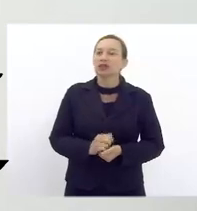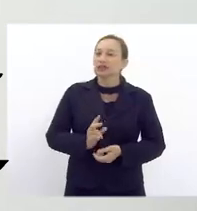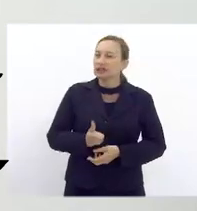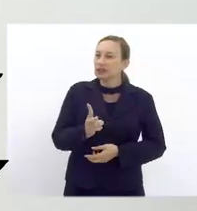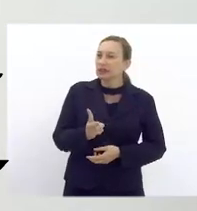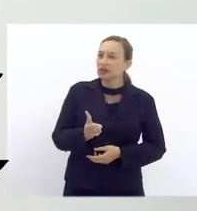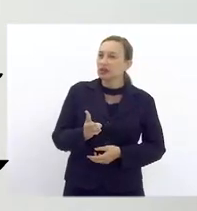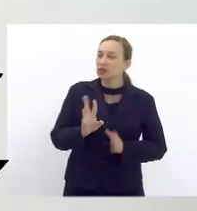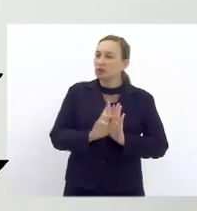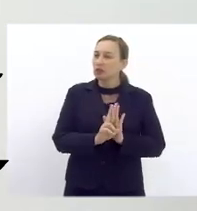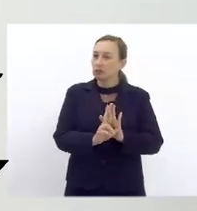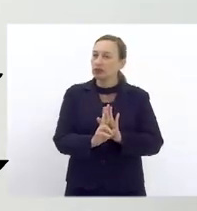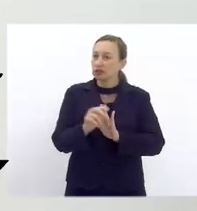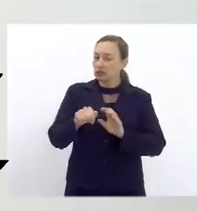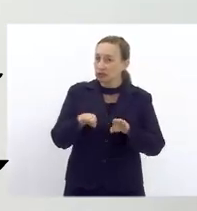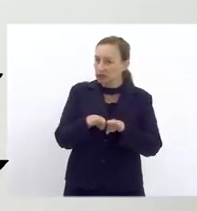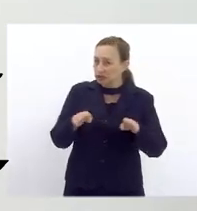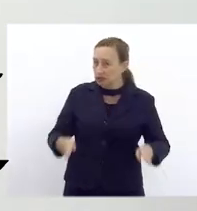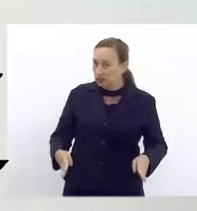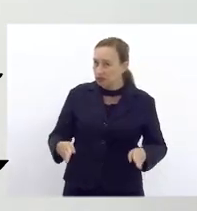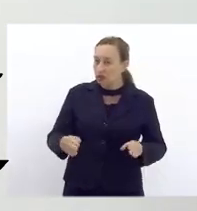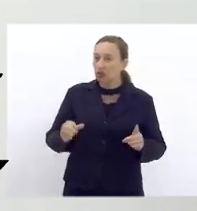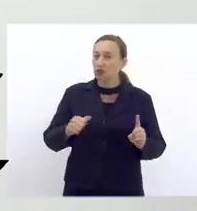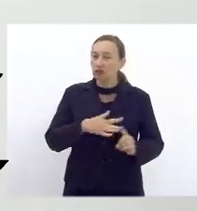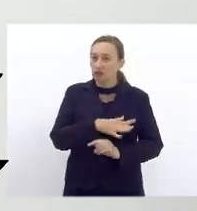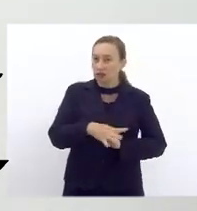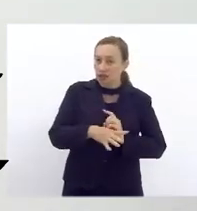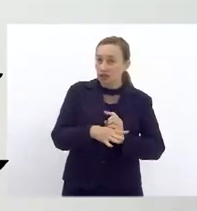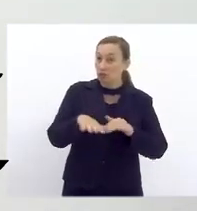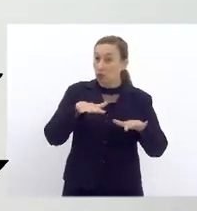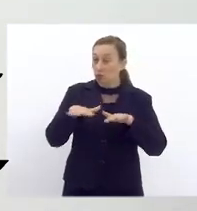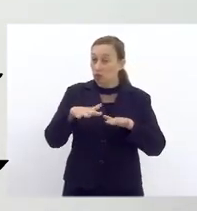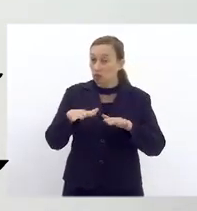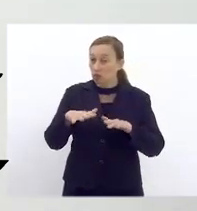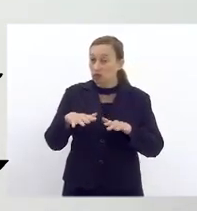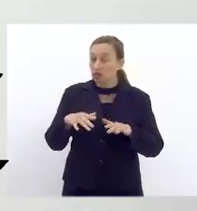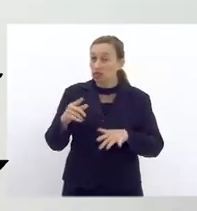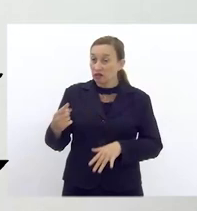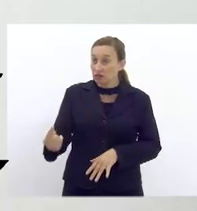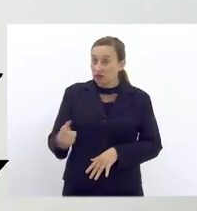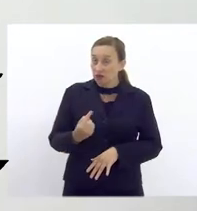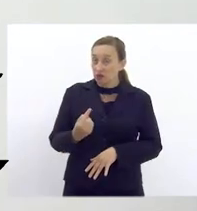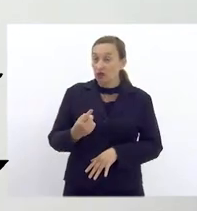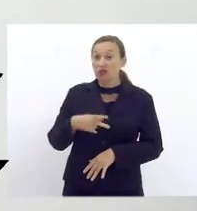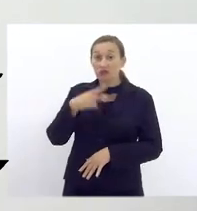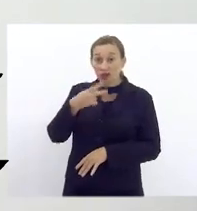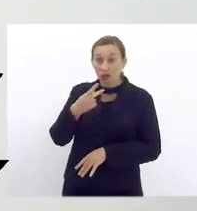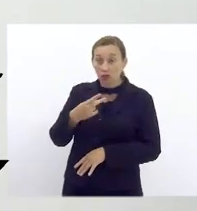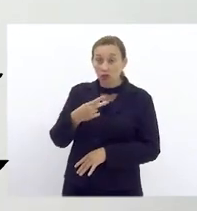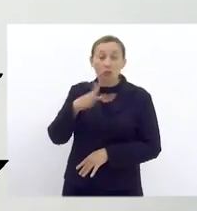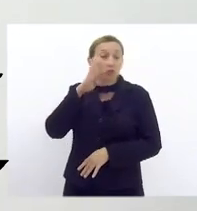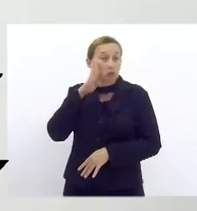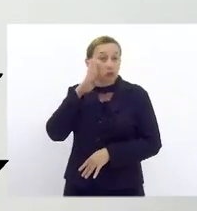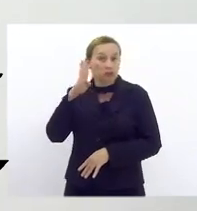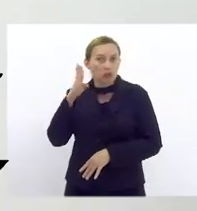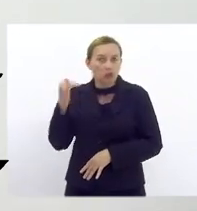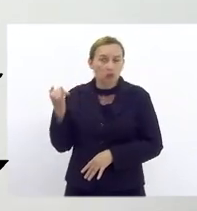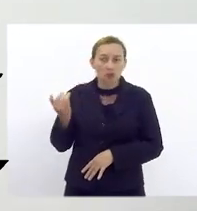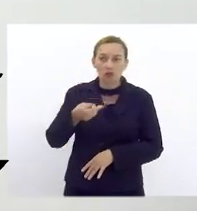vezes em que a gente teve representante nessa mesa que são da sociedade civil de movimentos e que vieram nesse público falar a gente falou principalmente